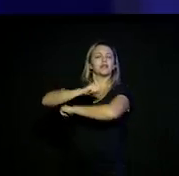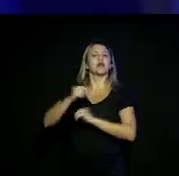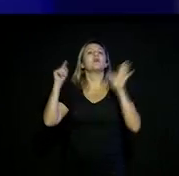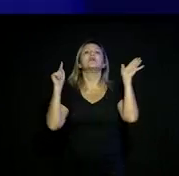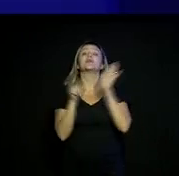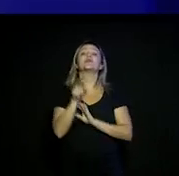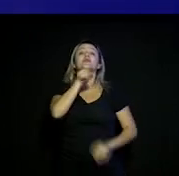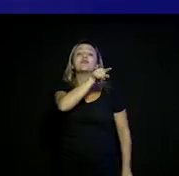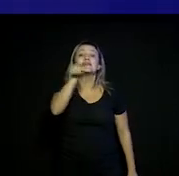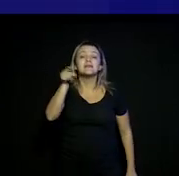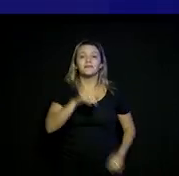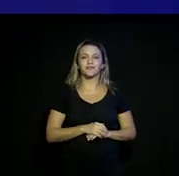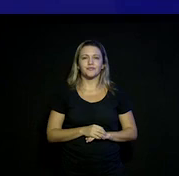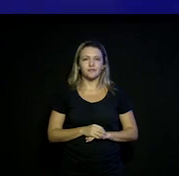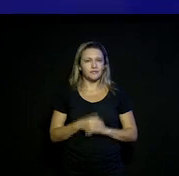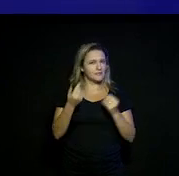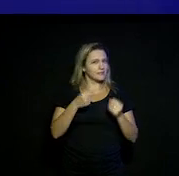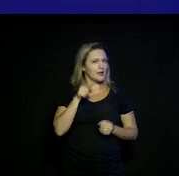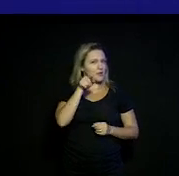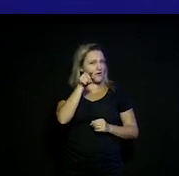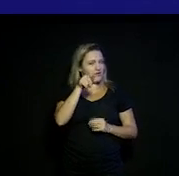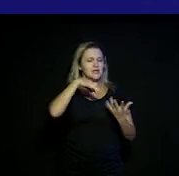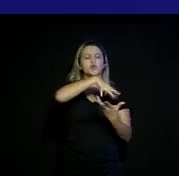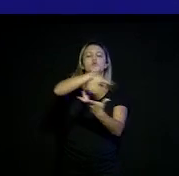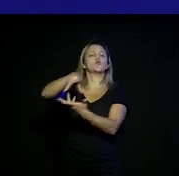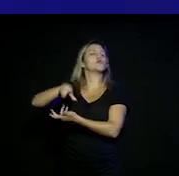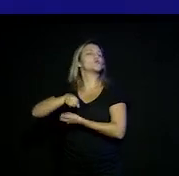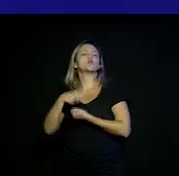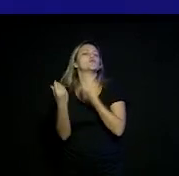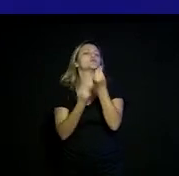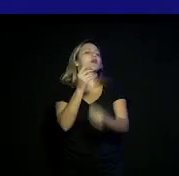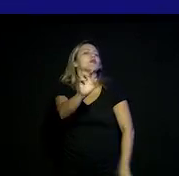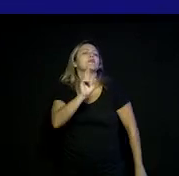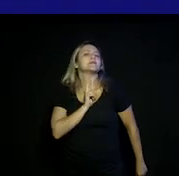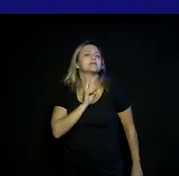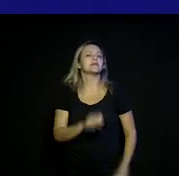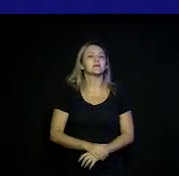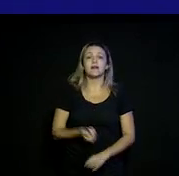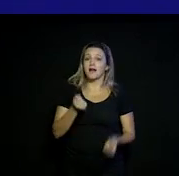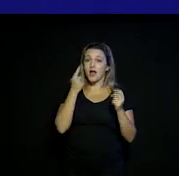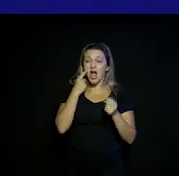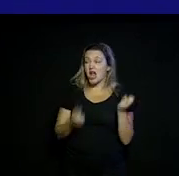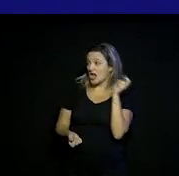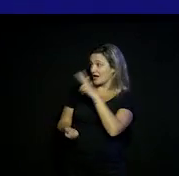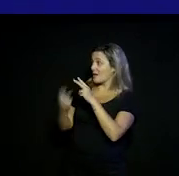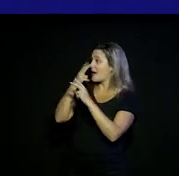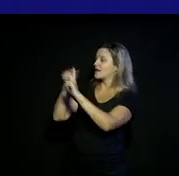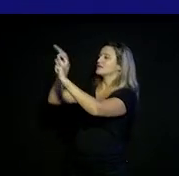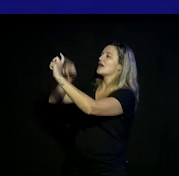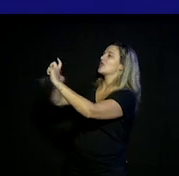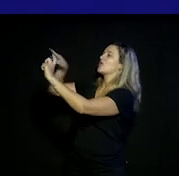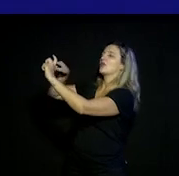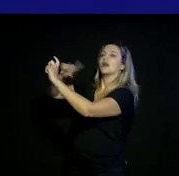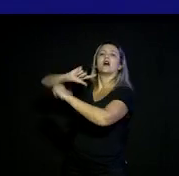mesma pergunta. Como é o mundo? Você me diz, ah, você não está vendo lá? Olha, é redondo. E